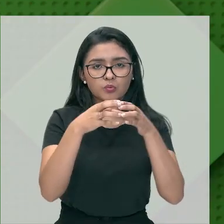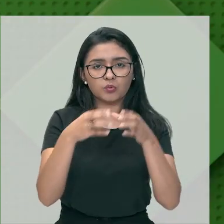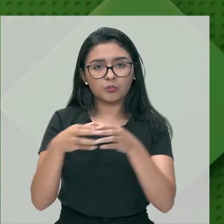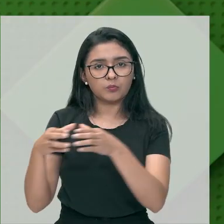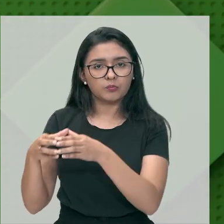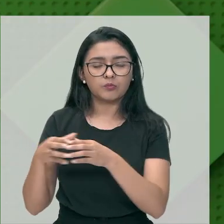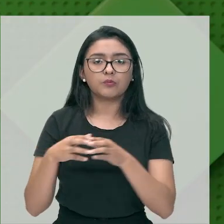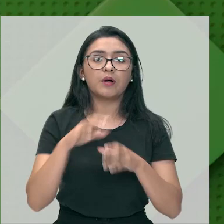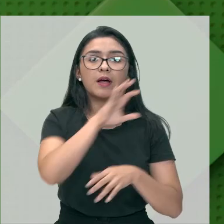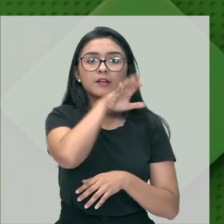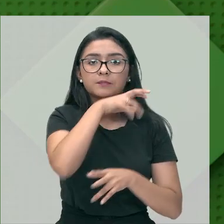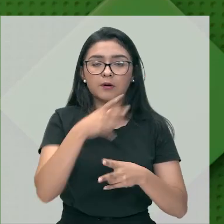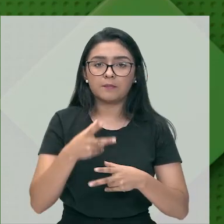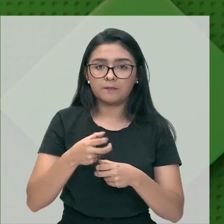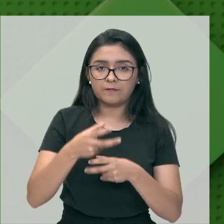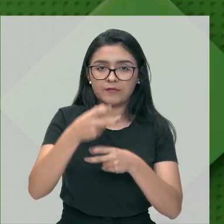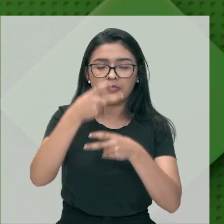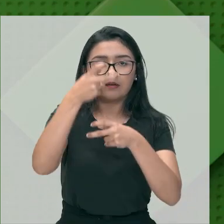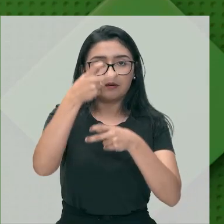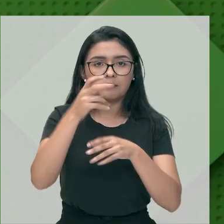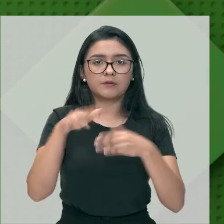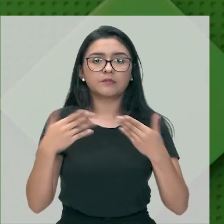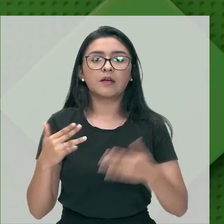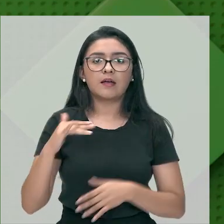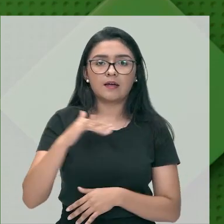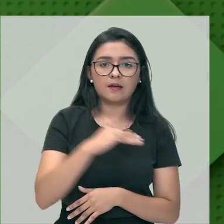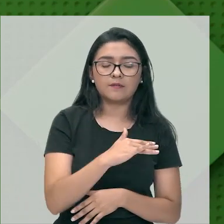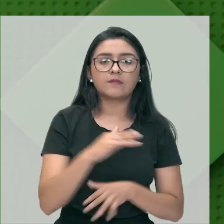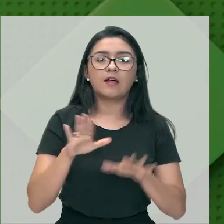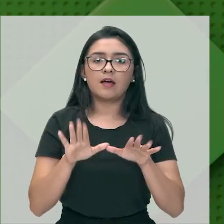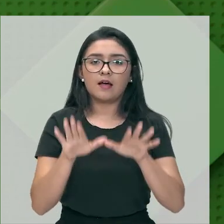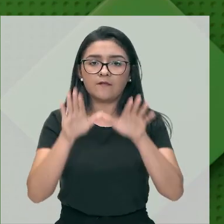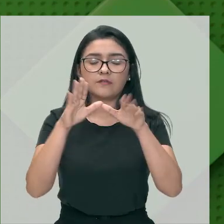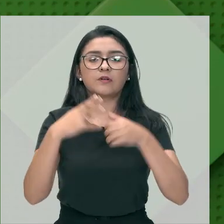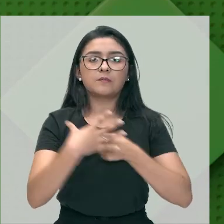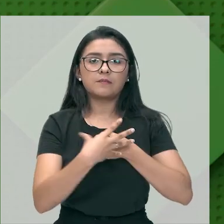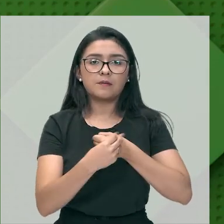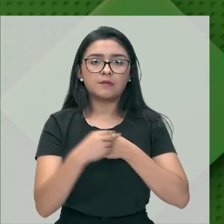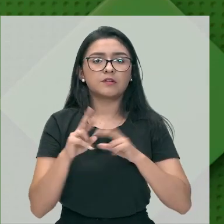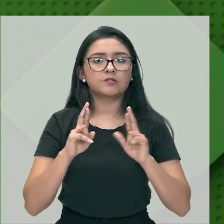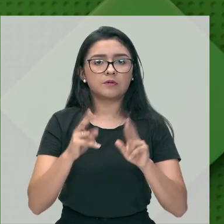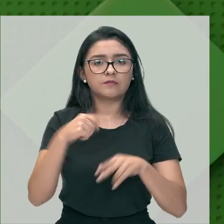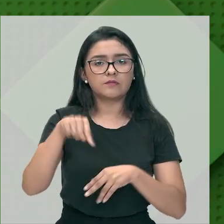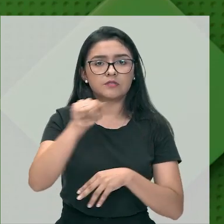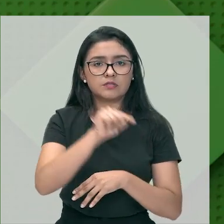outros grupos de animais vertebrados, né? Falamos sobre répteis, aves